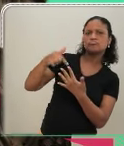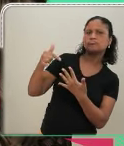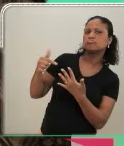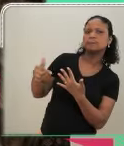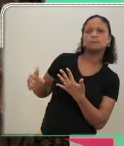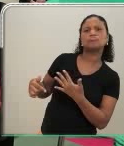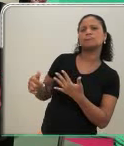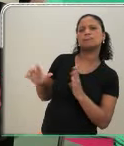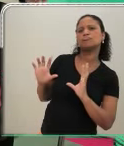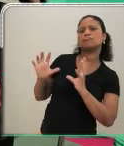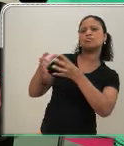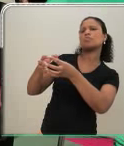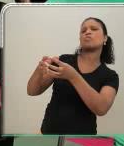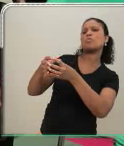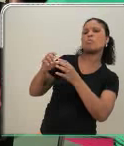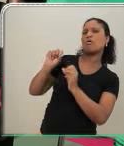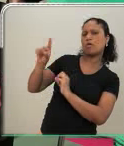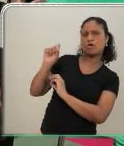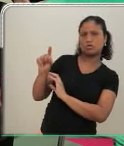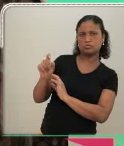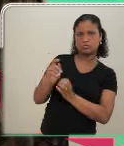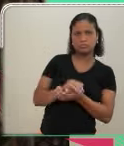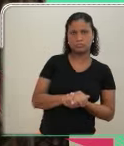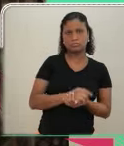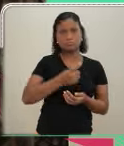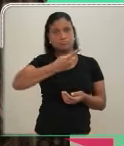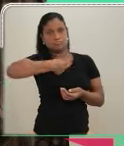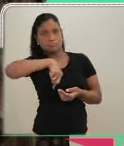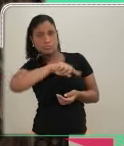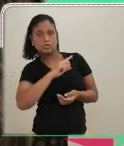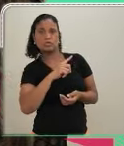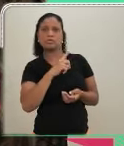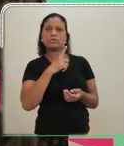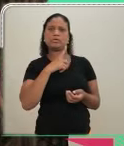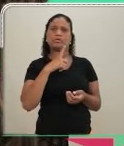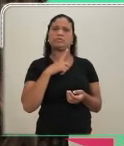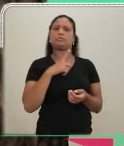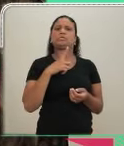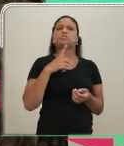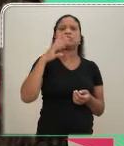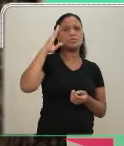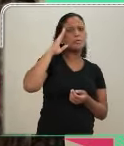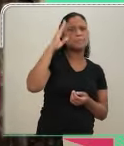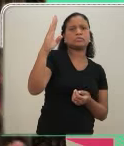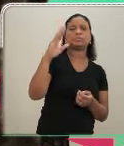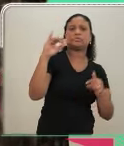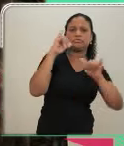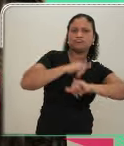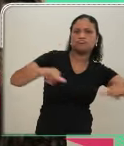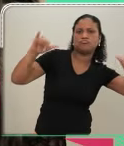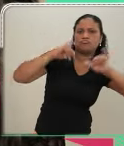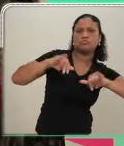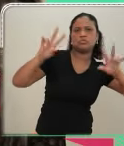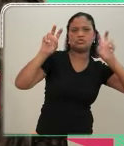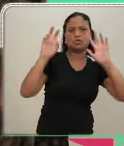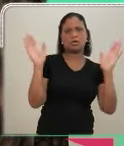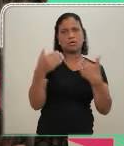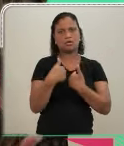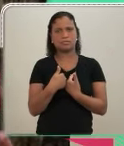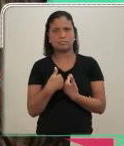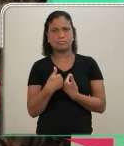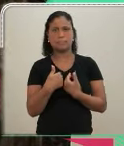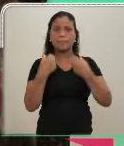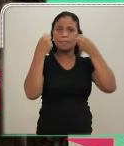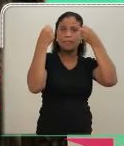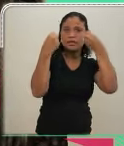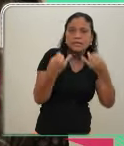públicas de inclusão e investimos principalmente na divulgação da informação sobre autismo, explicando os sintomas, os principais sintomas, o que